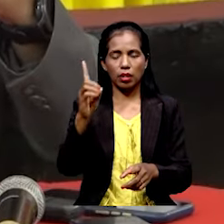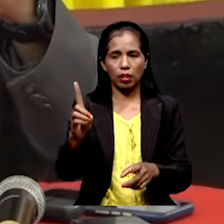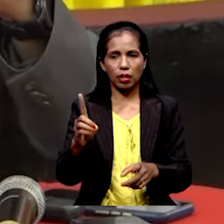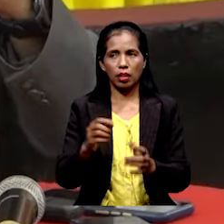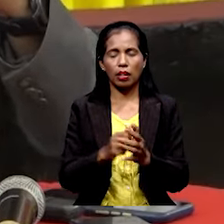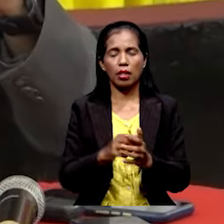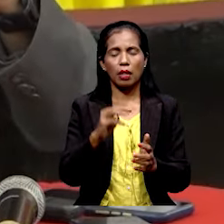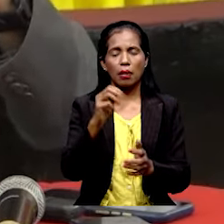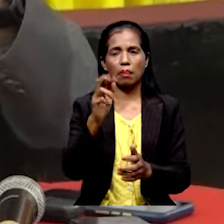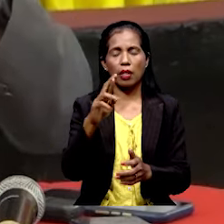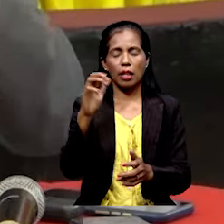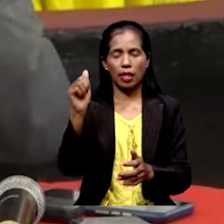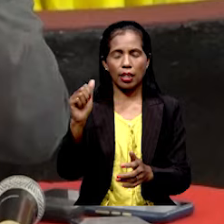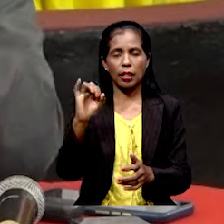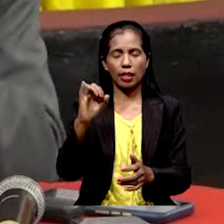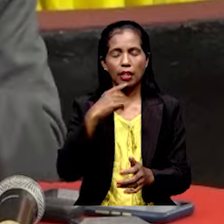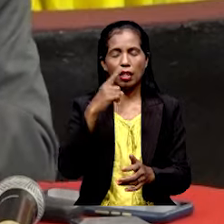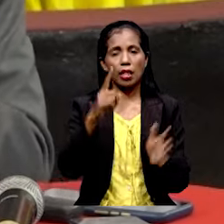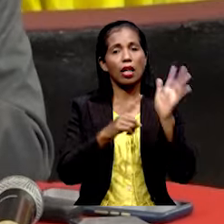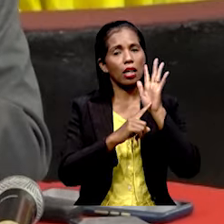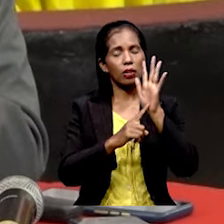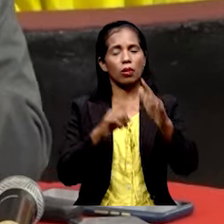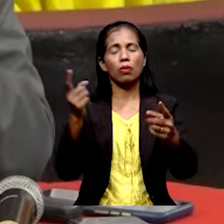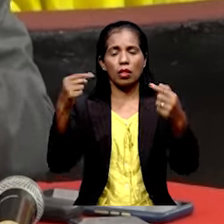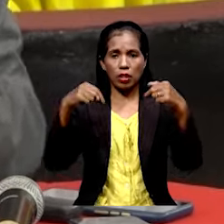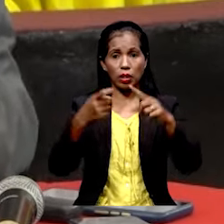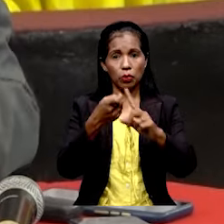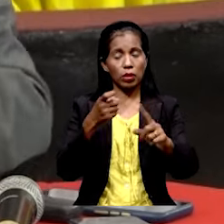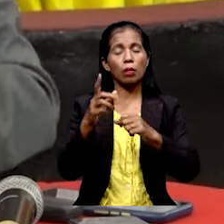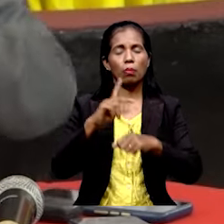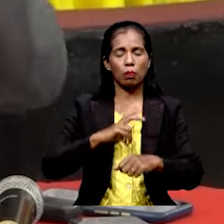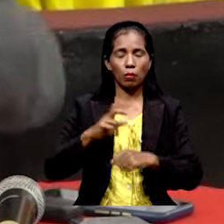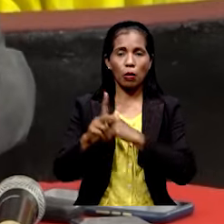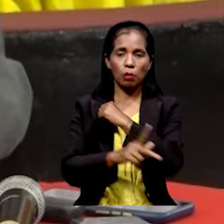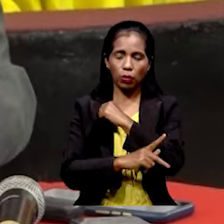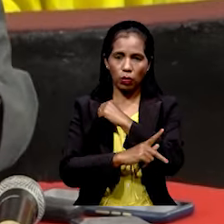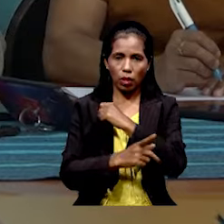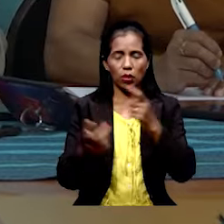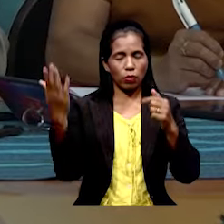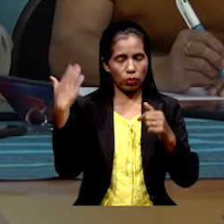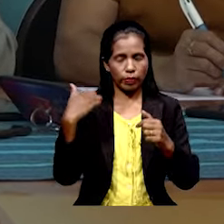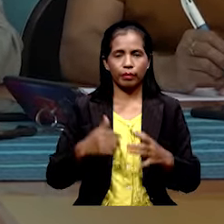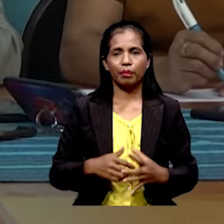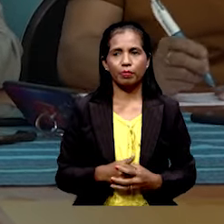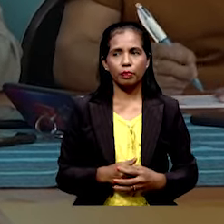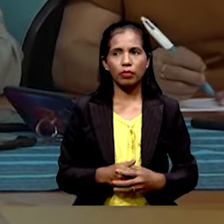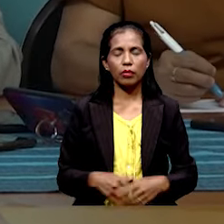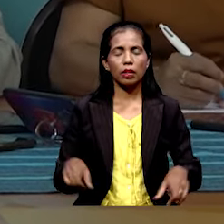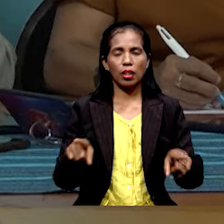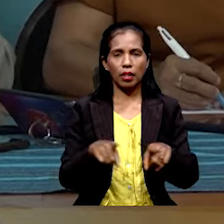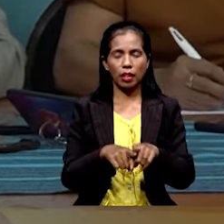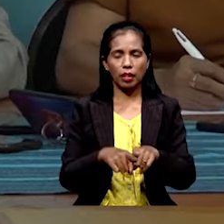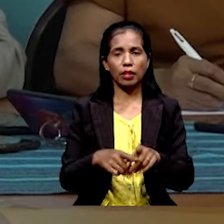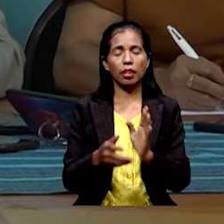Maria Alcatiri Nian, nebe hato, bem hira fila Rússia e Portugal foi em Lalaix, né? Nessa capacidade,